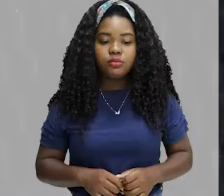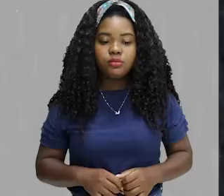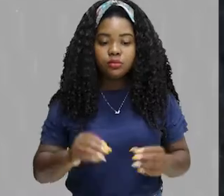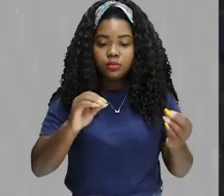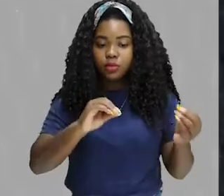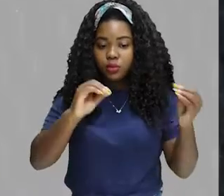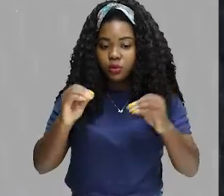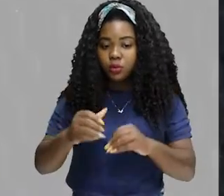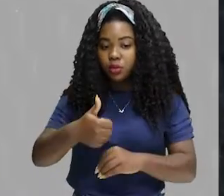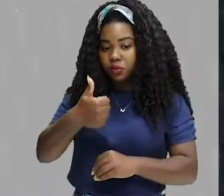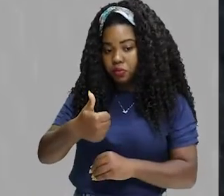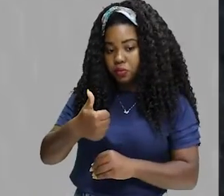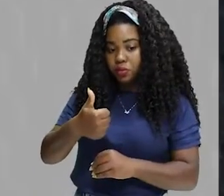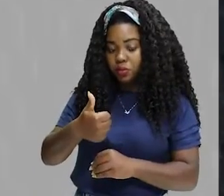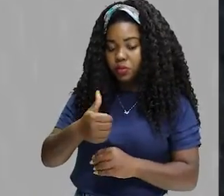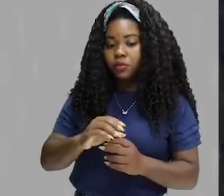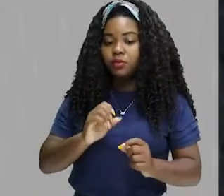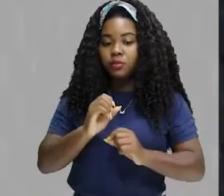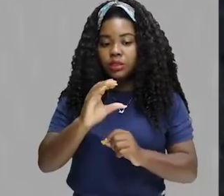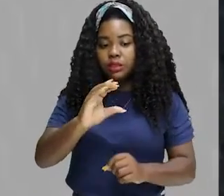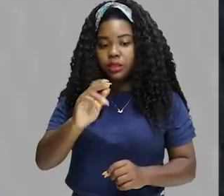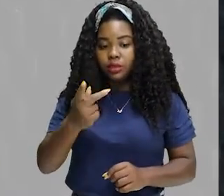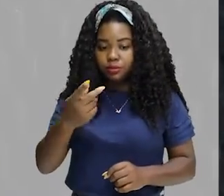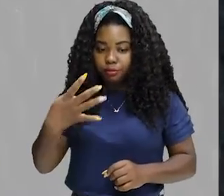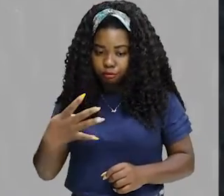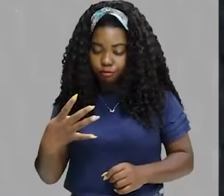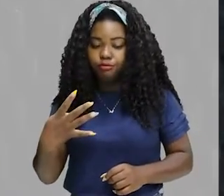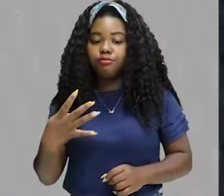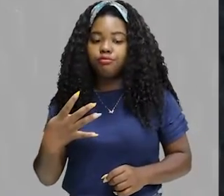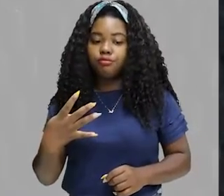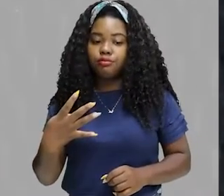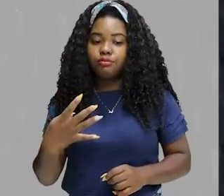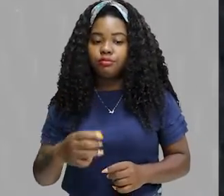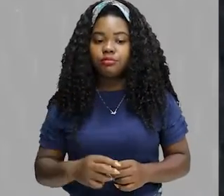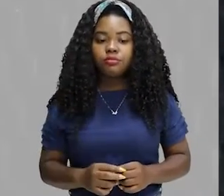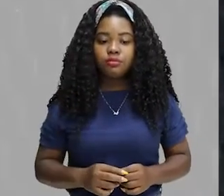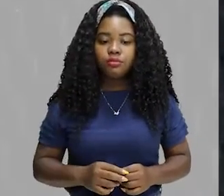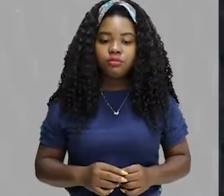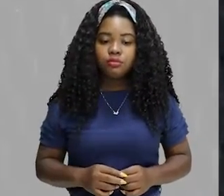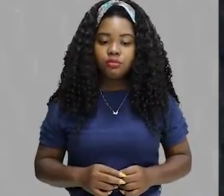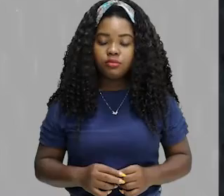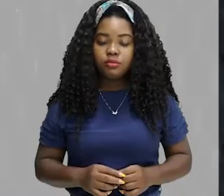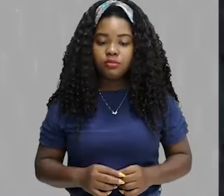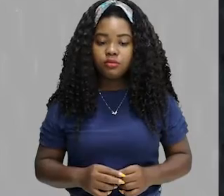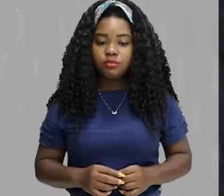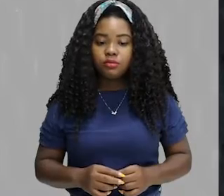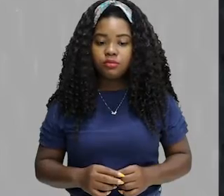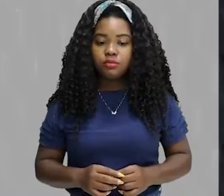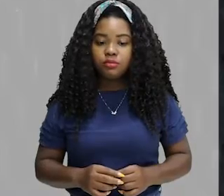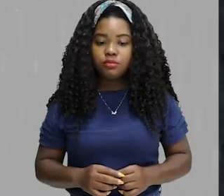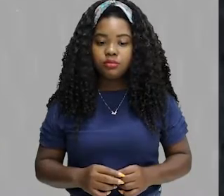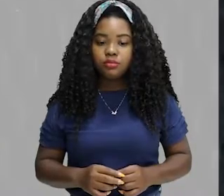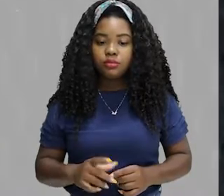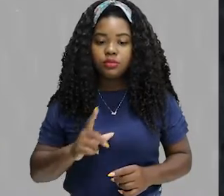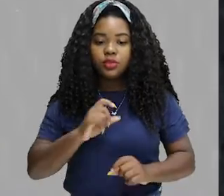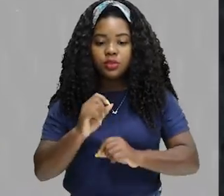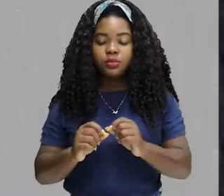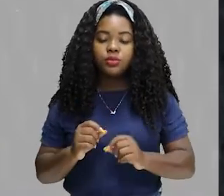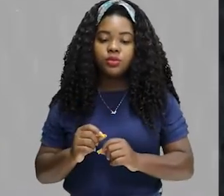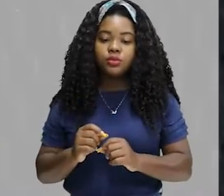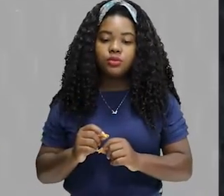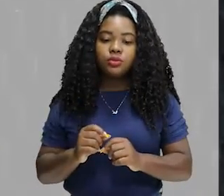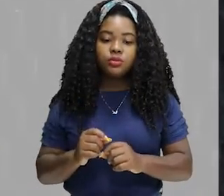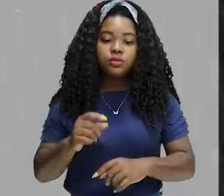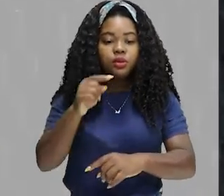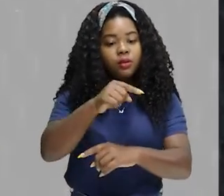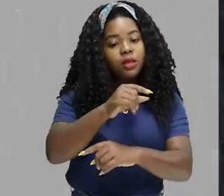o coeficiente 1 para o metano, certo? Bom, no lado dos produtos, onde eu tenho o carbono,